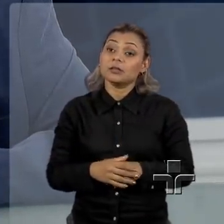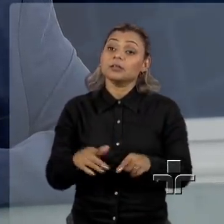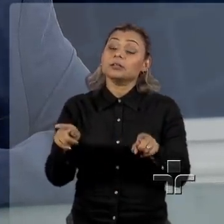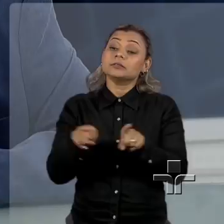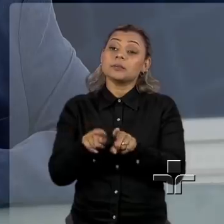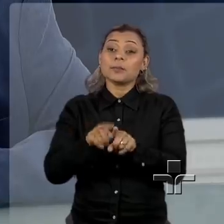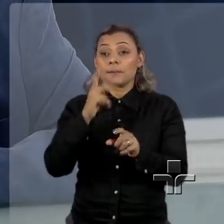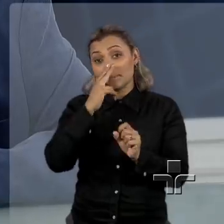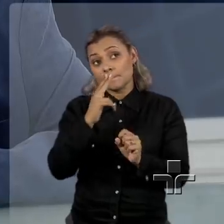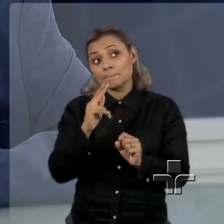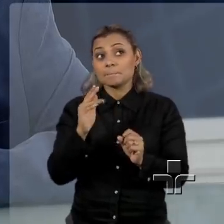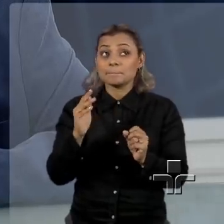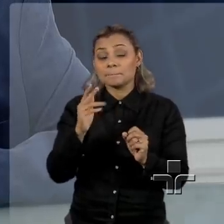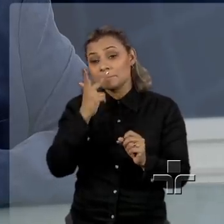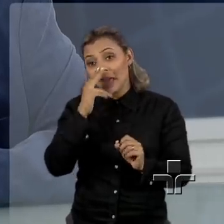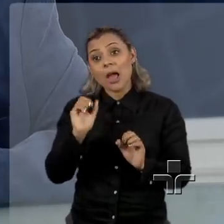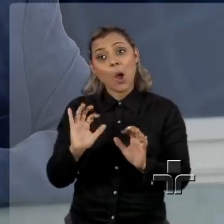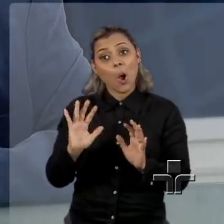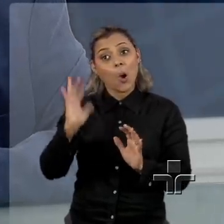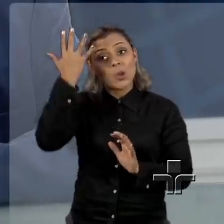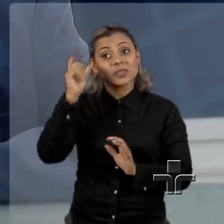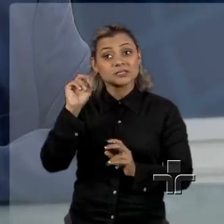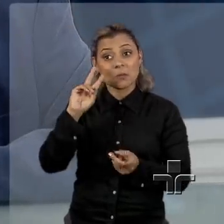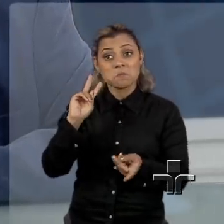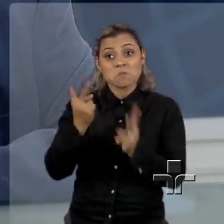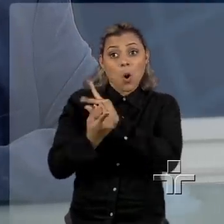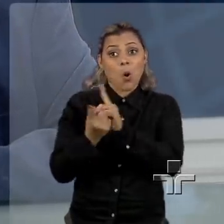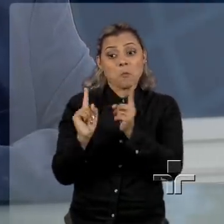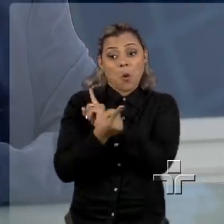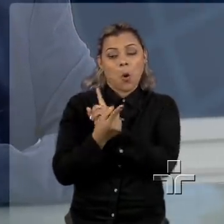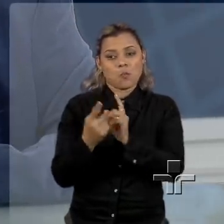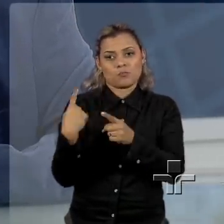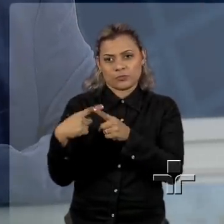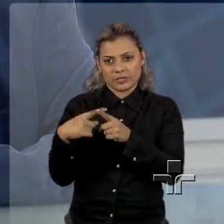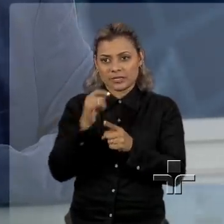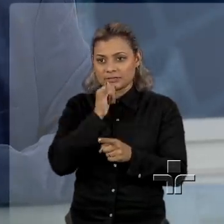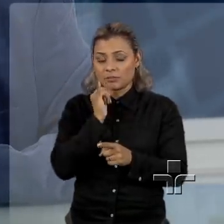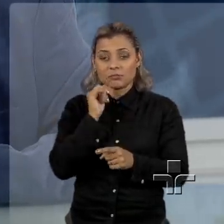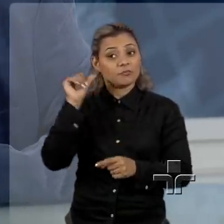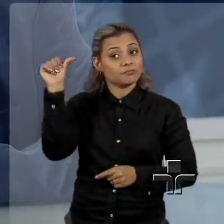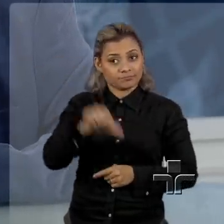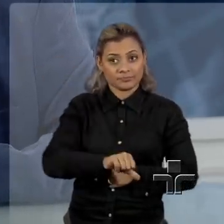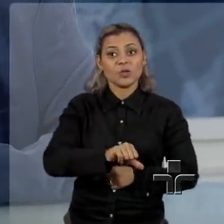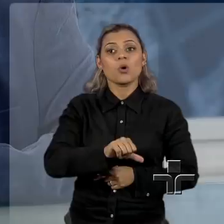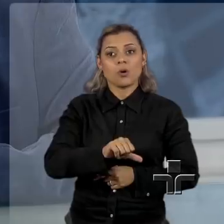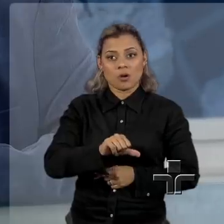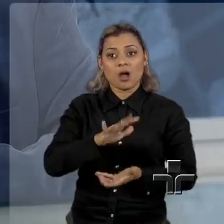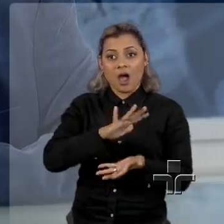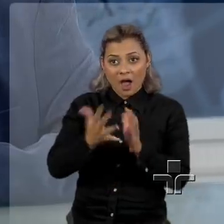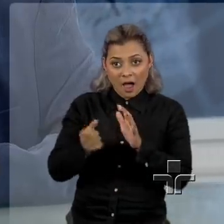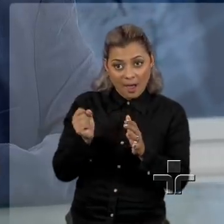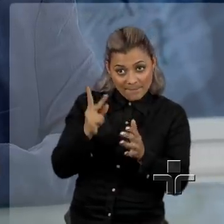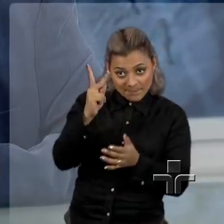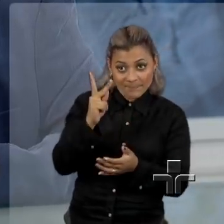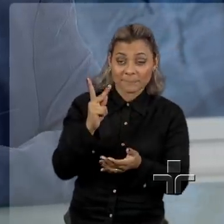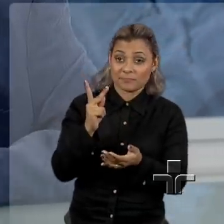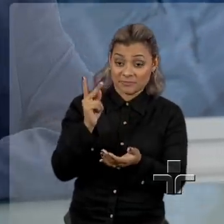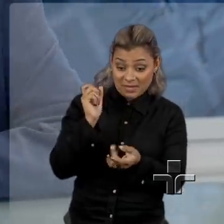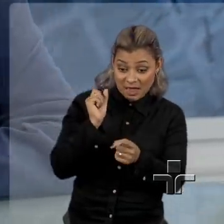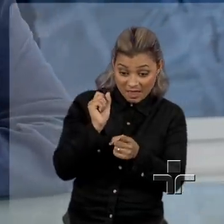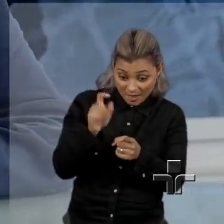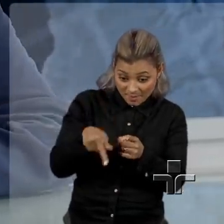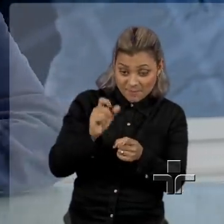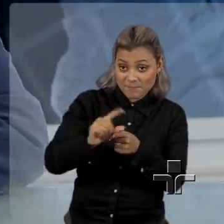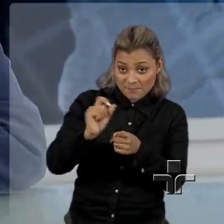ser o contrário, quer dizer, eles podem se fechar e dificultar justamente para fazer uma espécie assim, de bloco